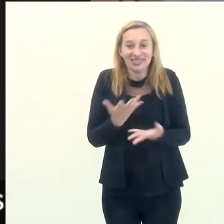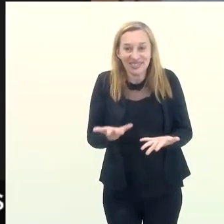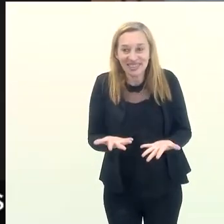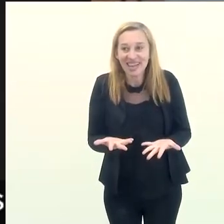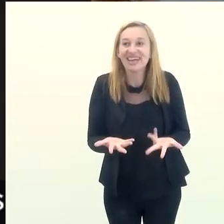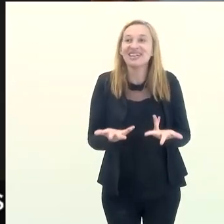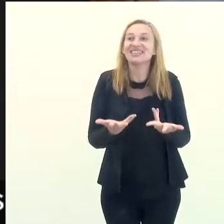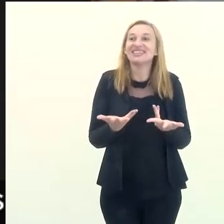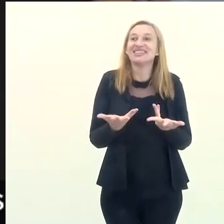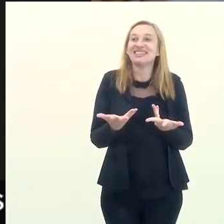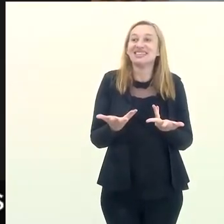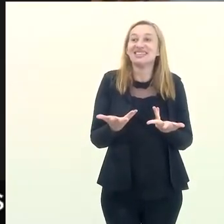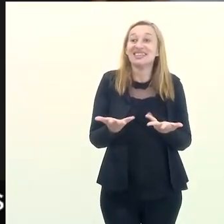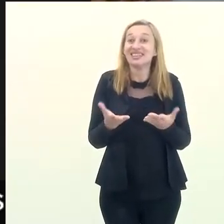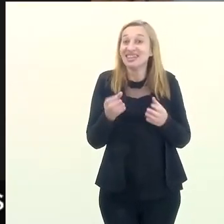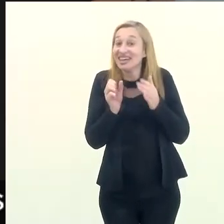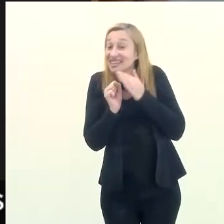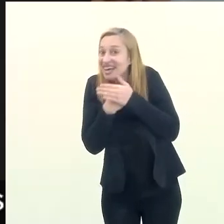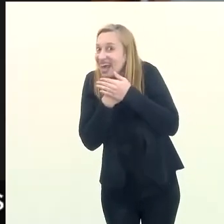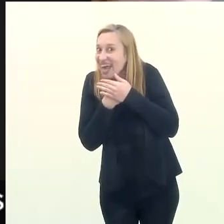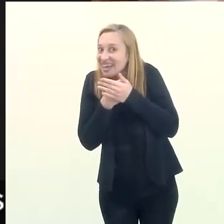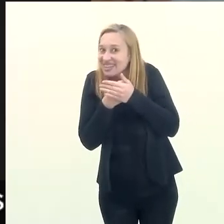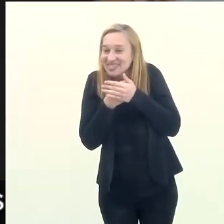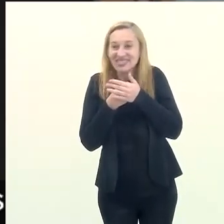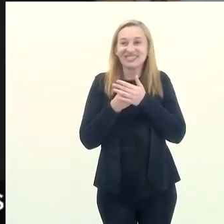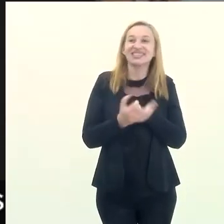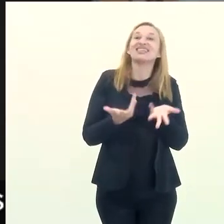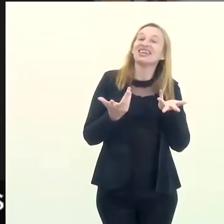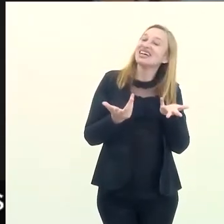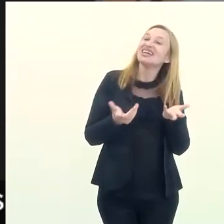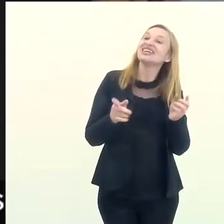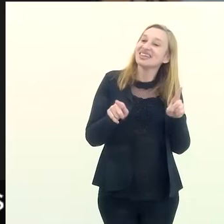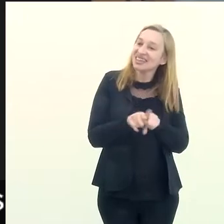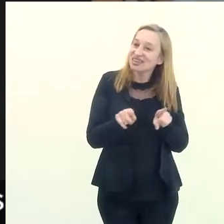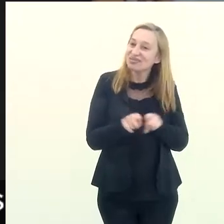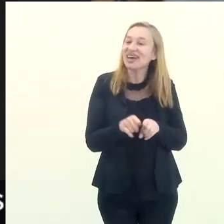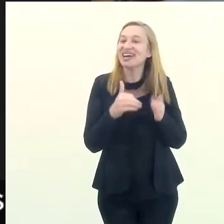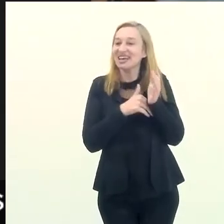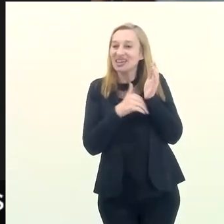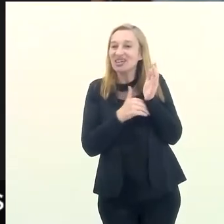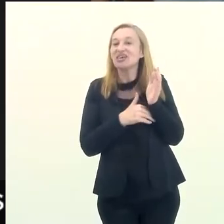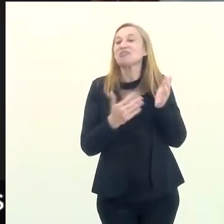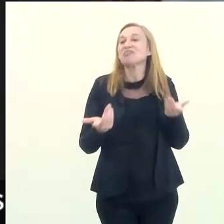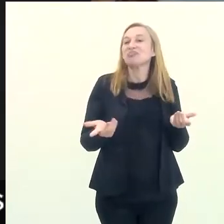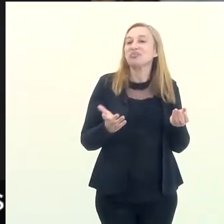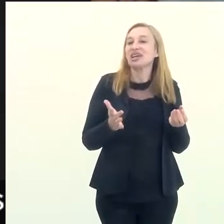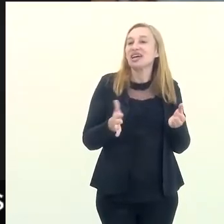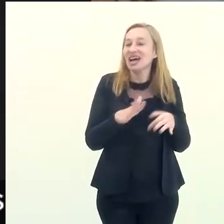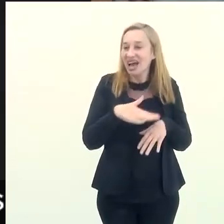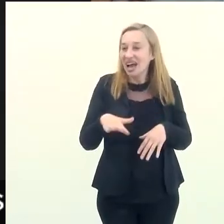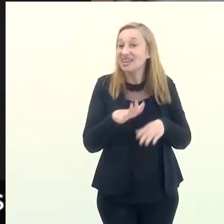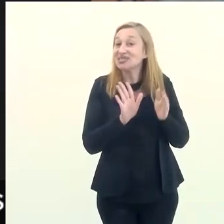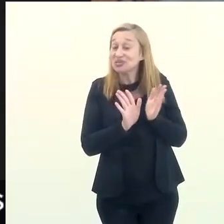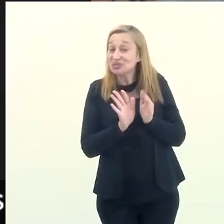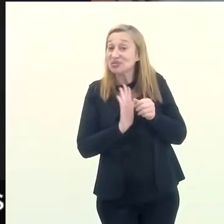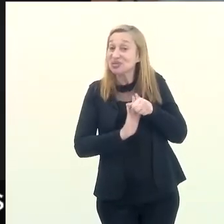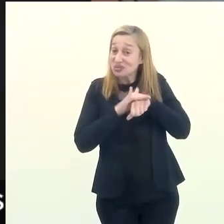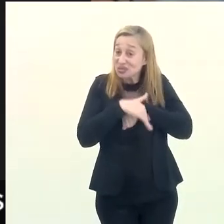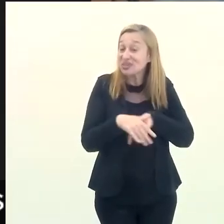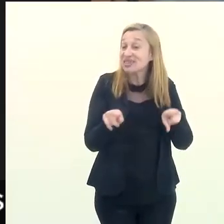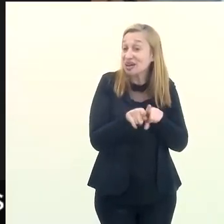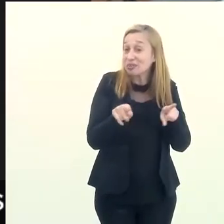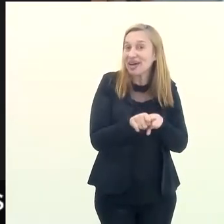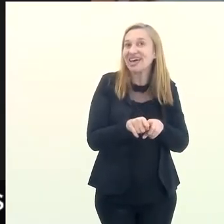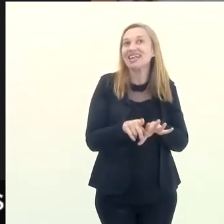ambiente de mistérios, né? Então, também tem um funcionamento noturno